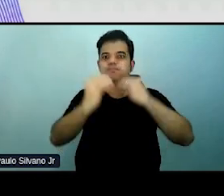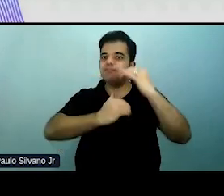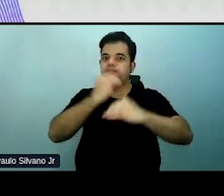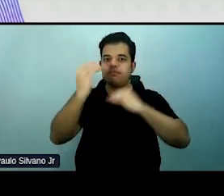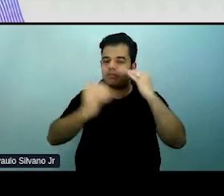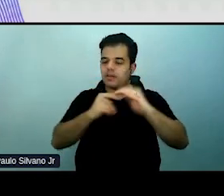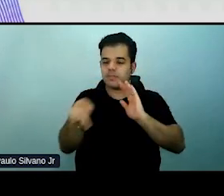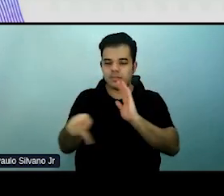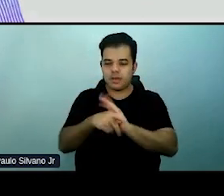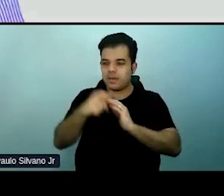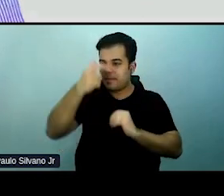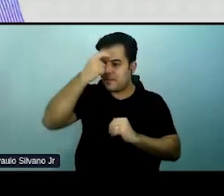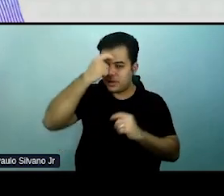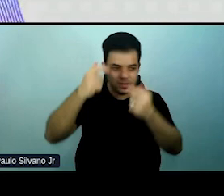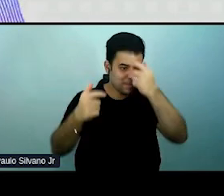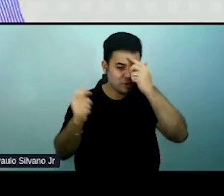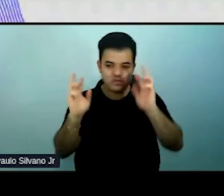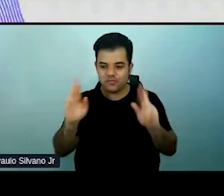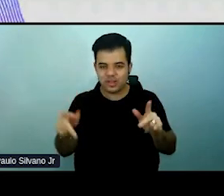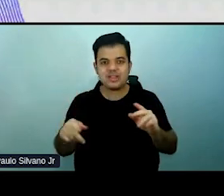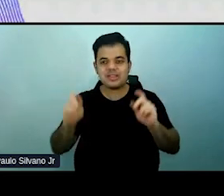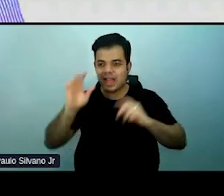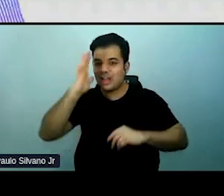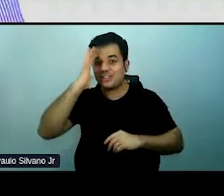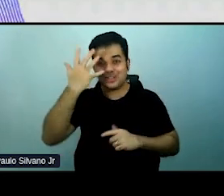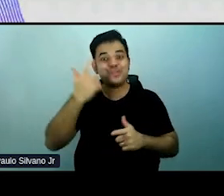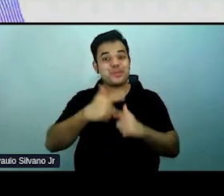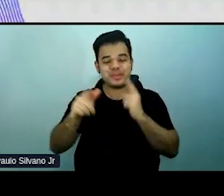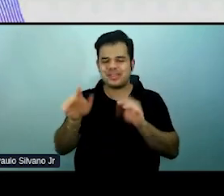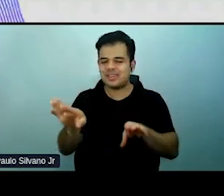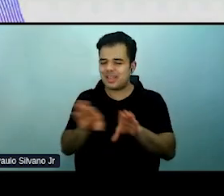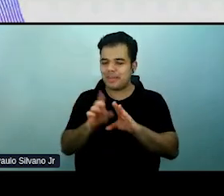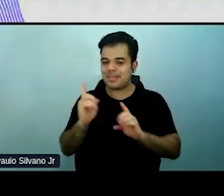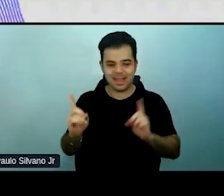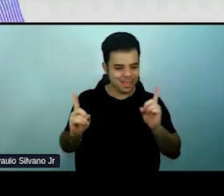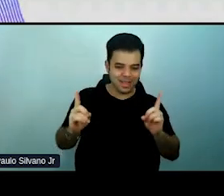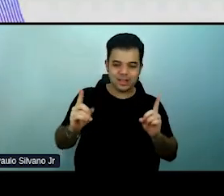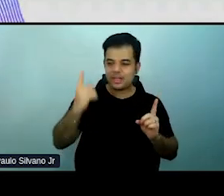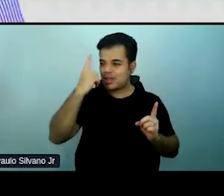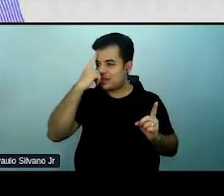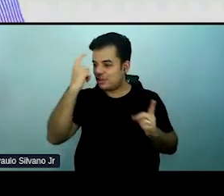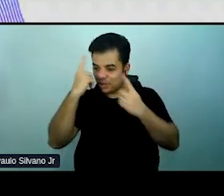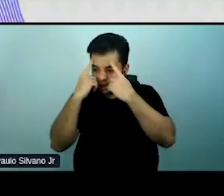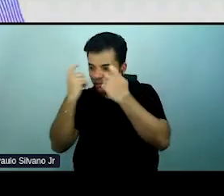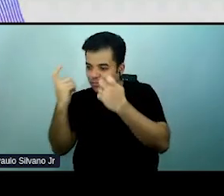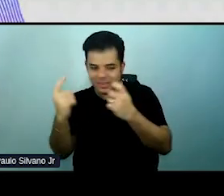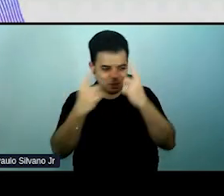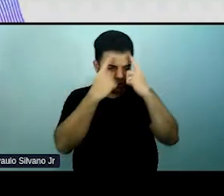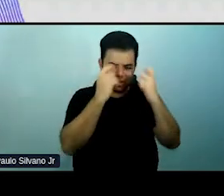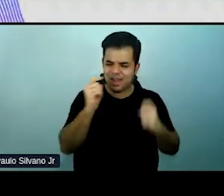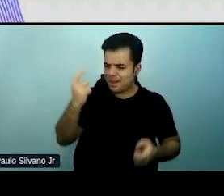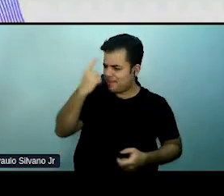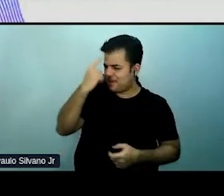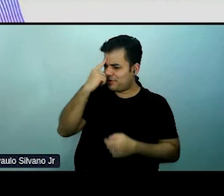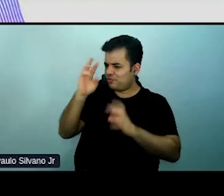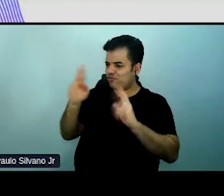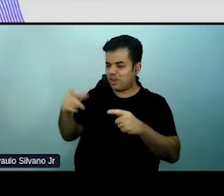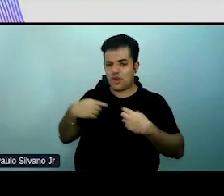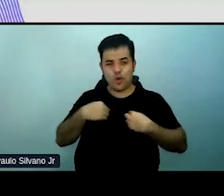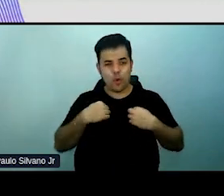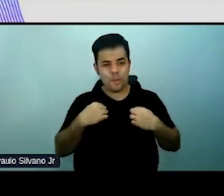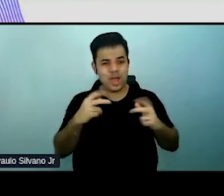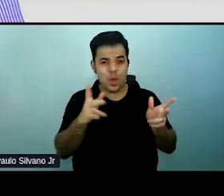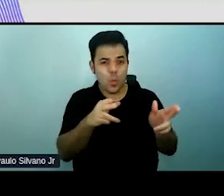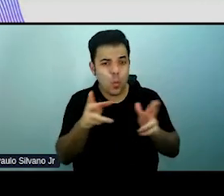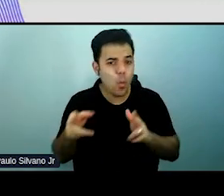de alternativas para a resolução de problemas, como também de criatividade, porque não é todo mundo pensando igual, usando a mesma roupa, o mesmo cabelo,